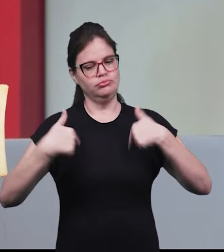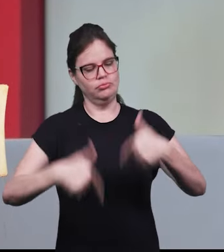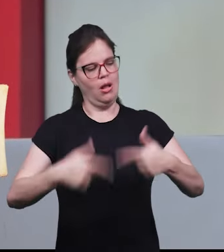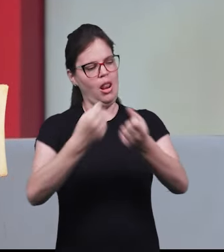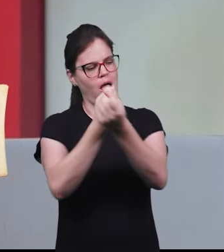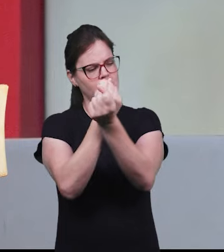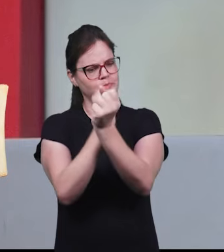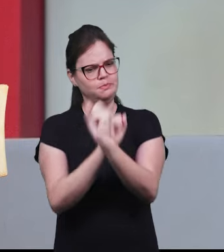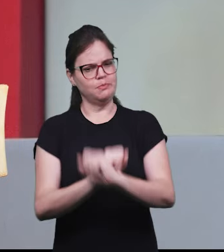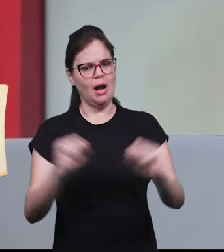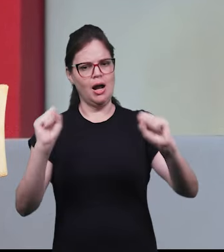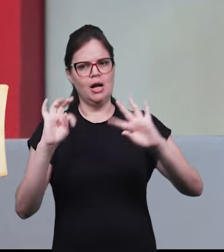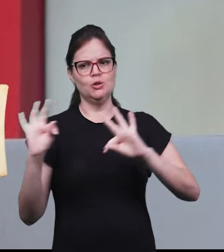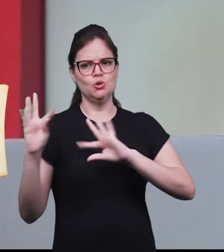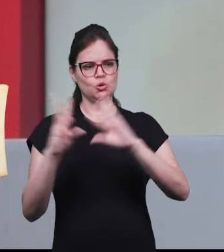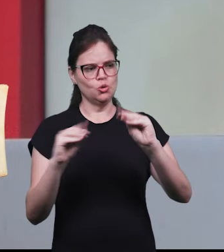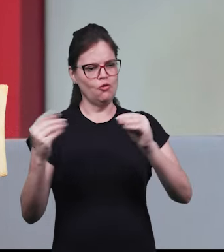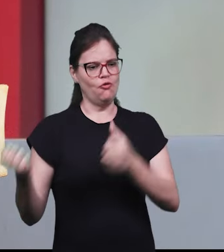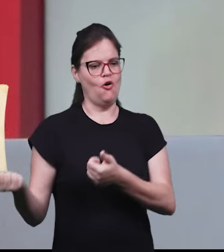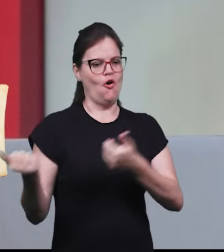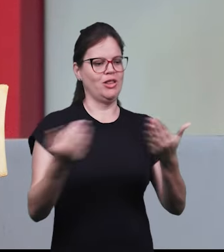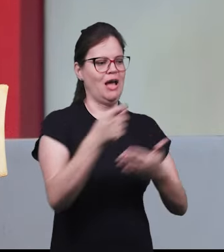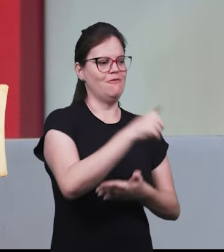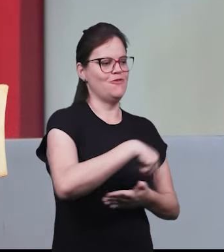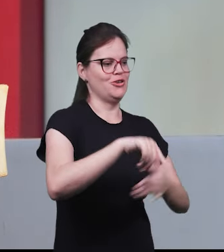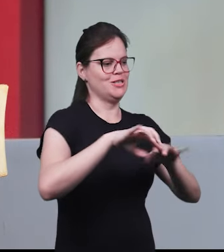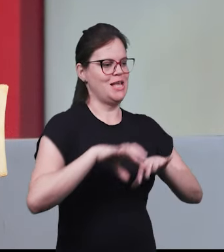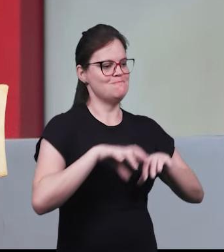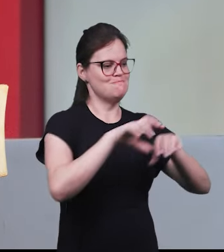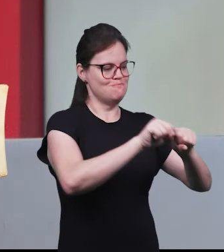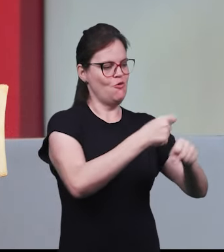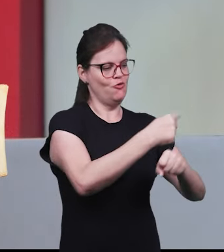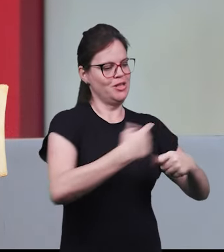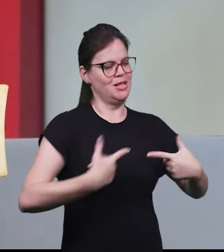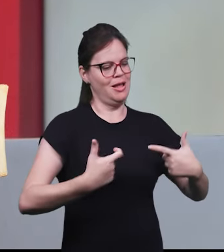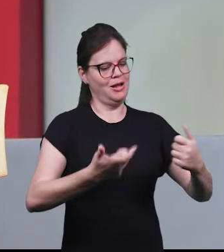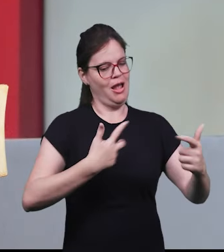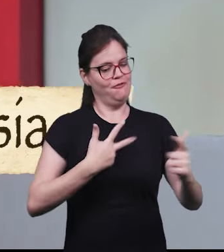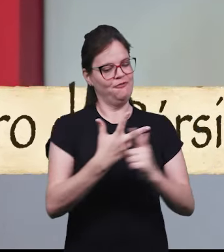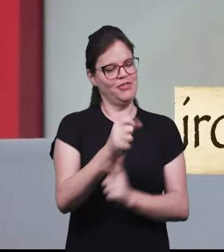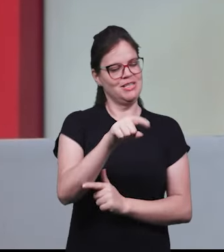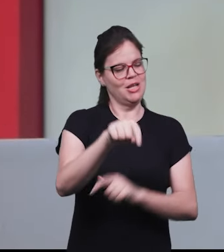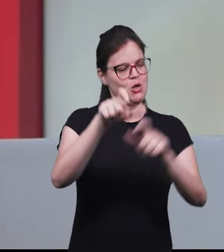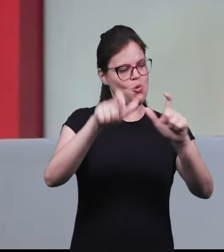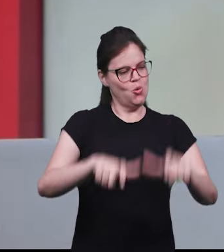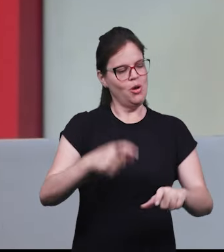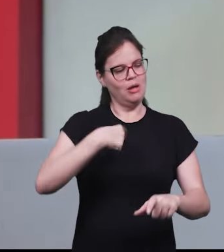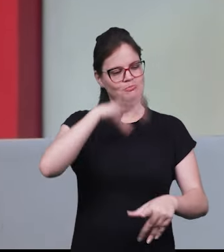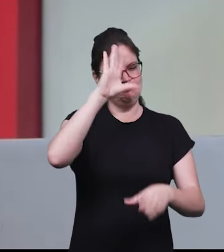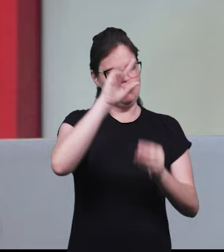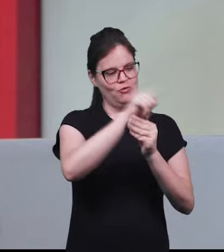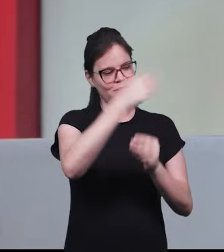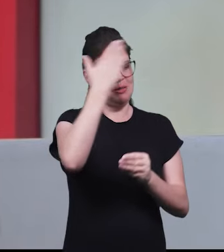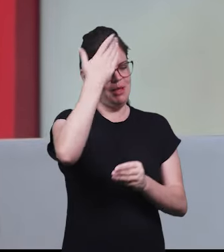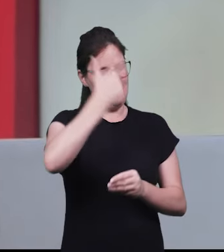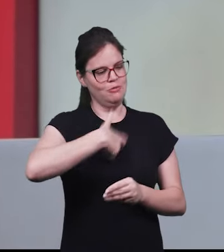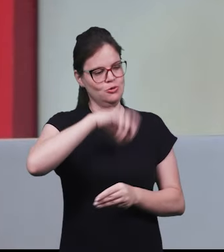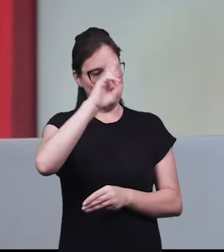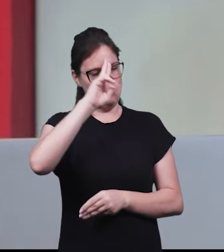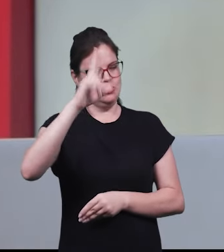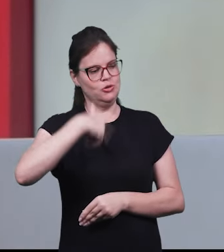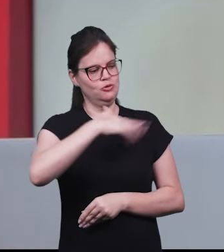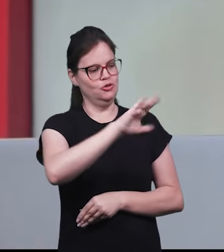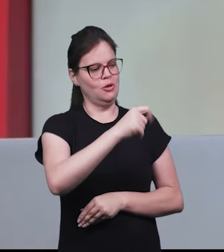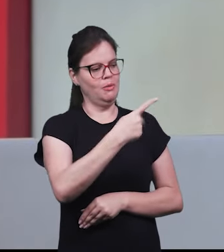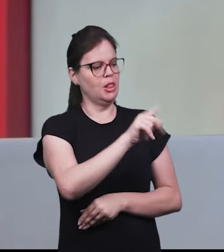de ferro, e dar-te-ei os tesouros escondidos, as riquezas encobertas, para que saibas que eu sou o Senhor, o Deus de